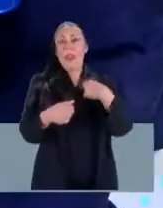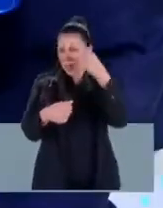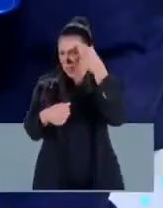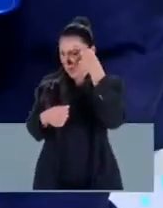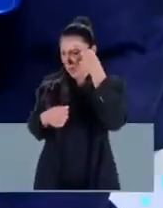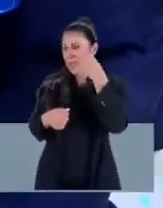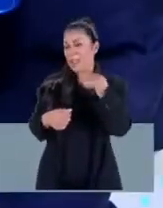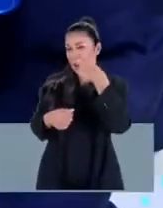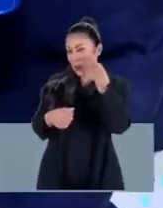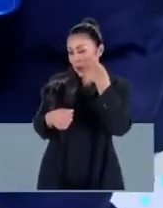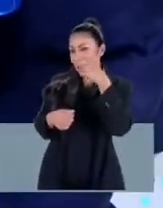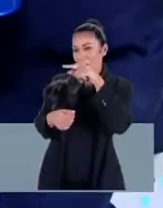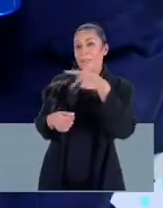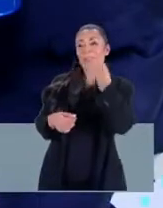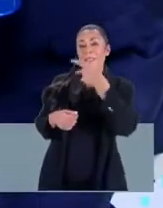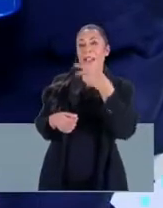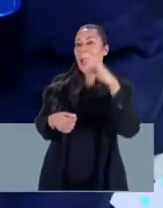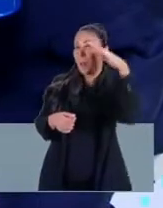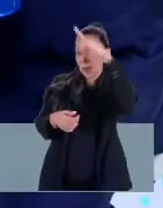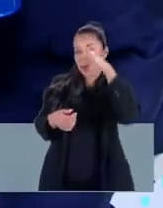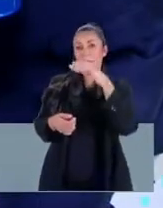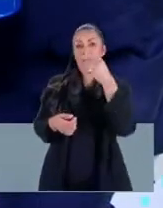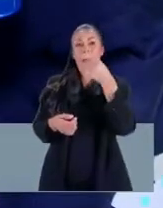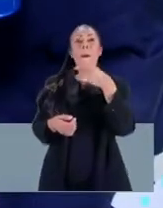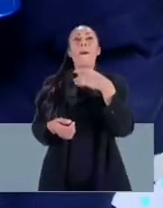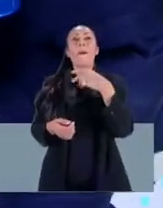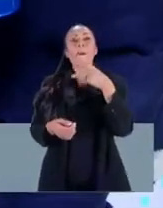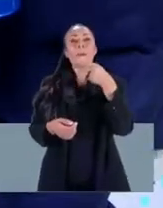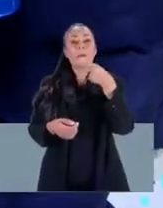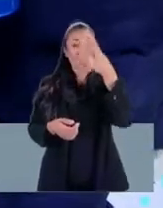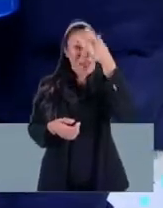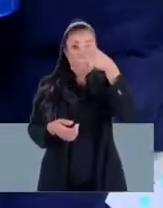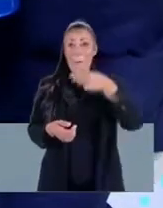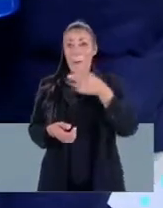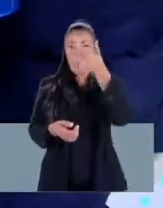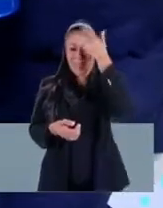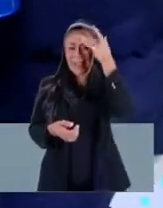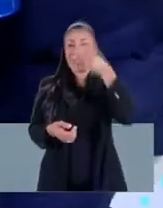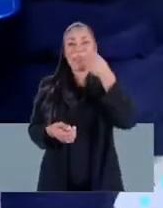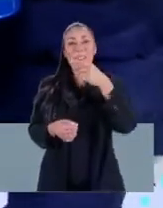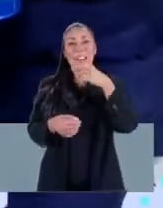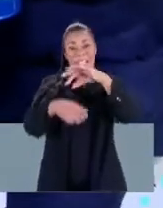falar com o Bolsonaro que tem gente falando em picanha? Eu vi você falar. Claro,